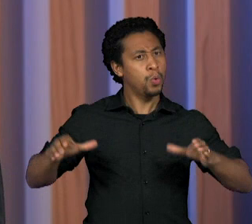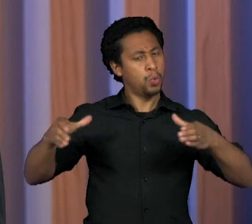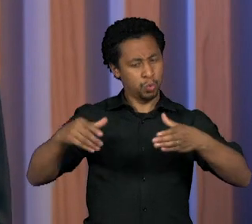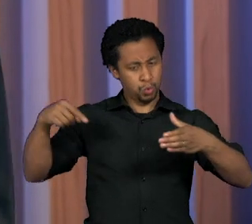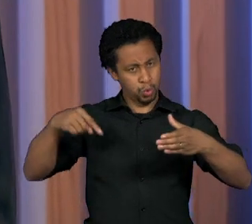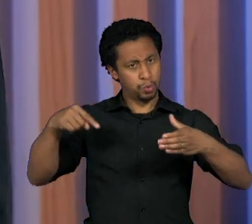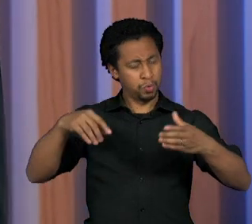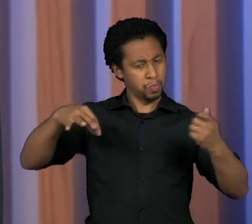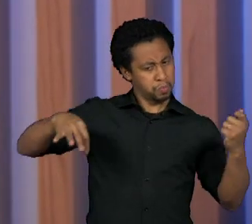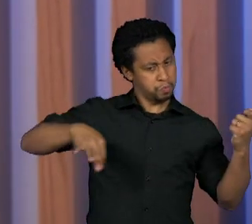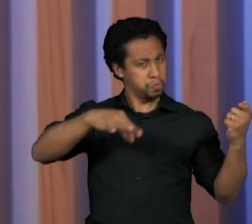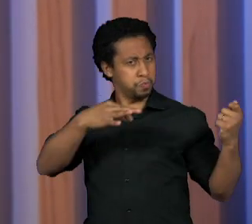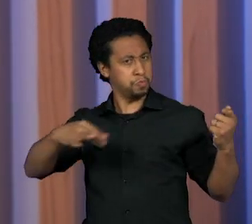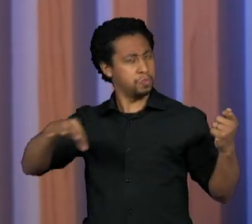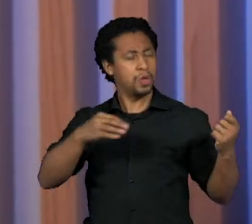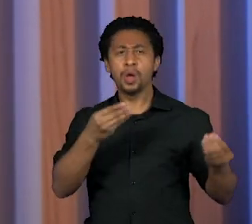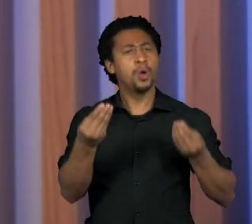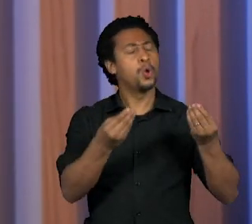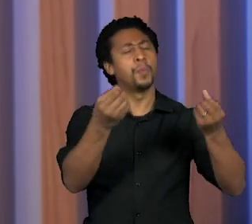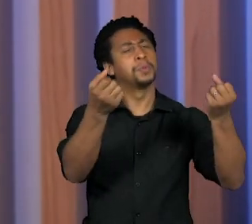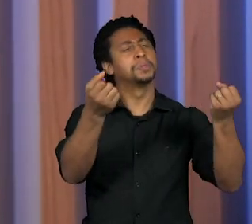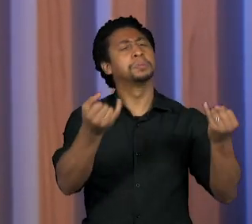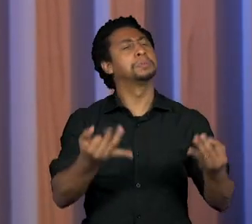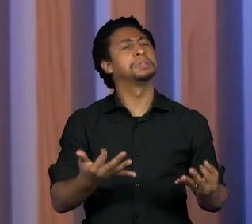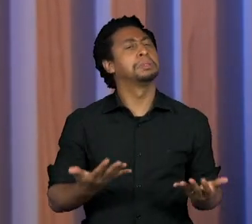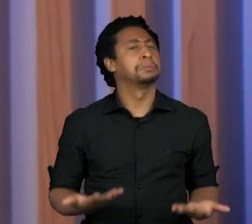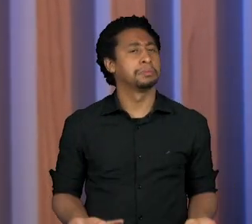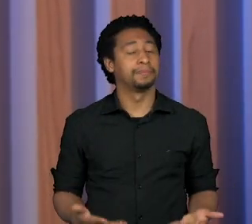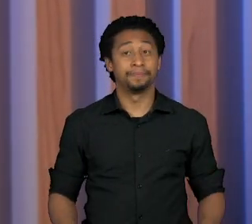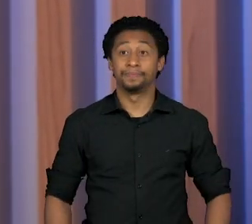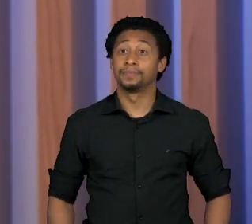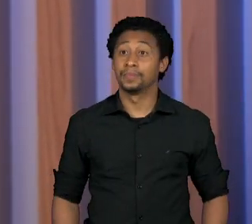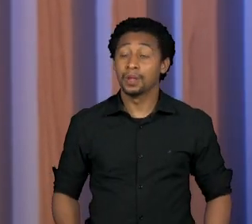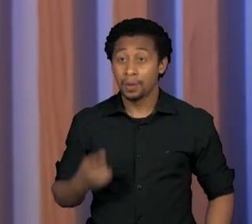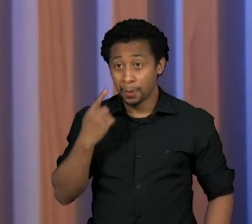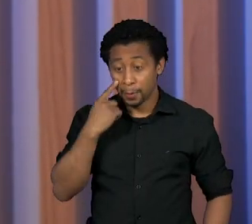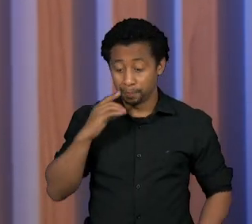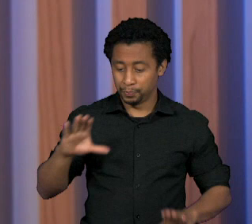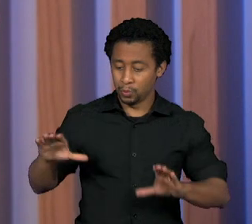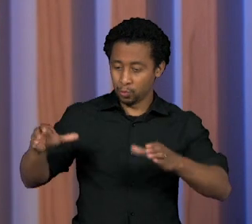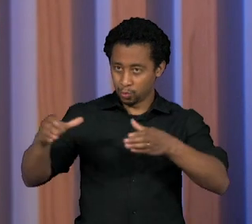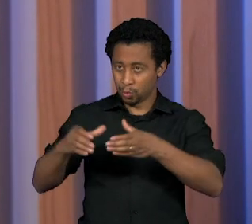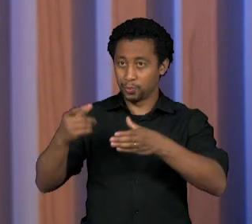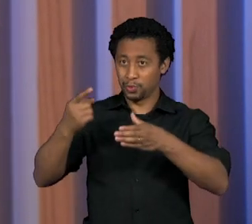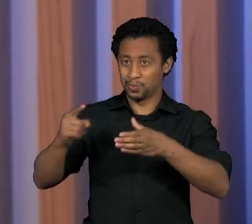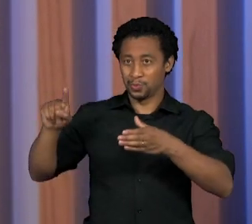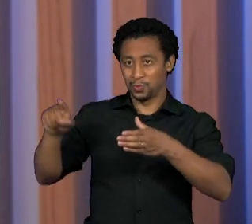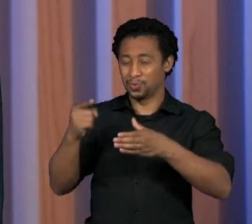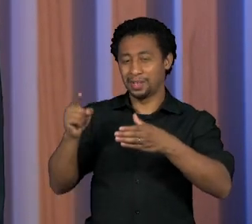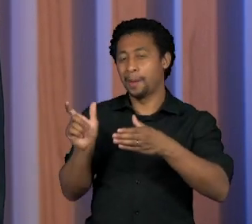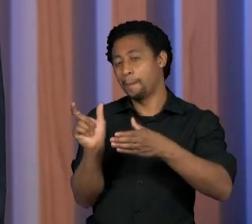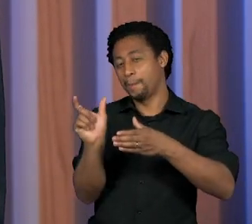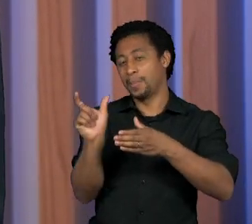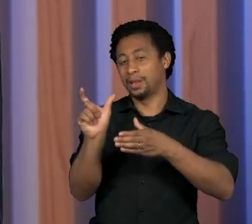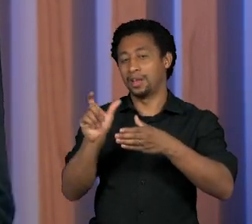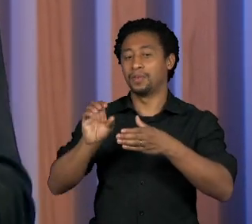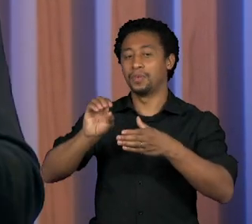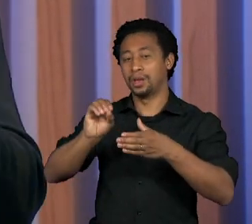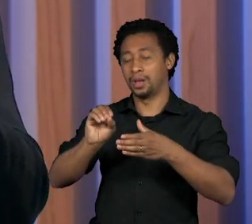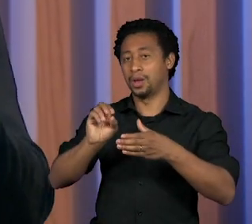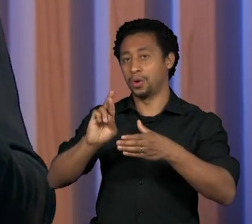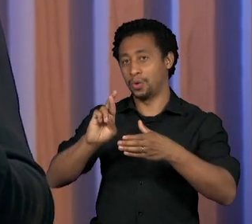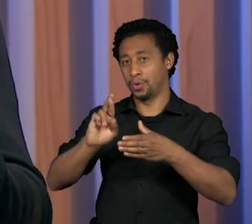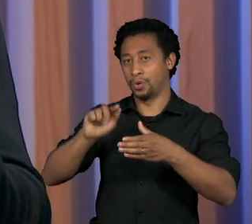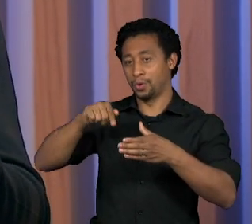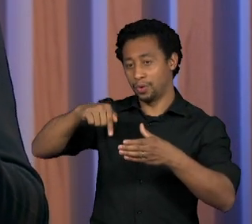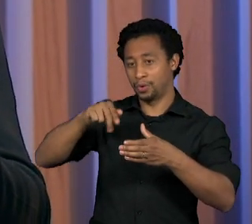gente explicar? Sim, acho que sim. Uma orquestra... Primeiro, essa palavra orquestra ela vem lá da Grécia Antiga, né? Onde tinha